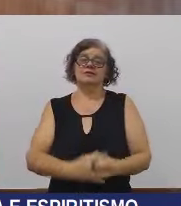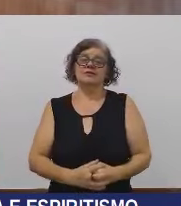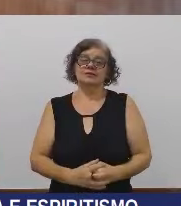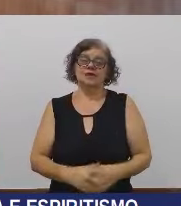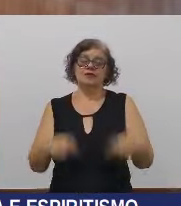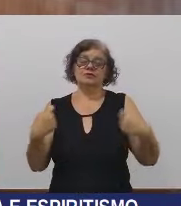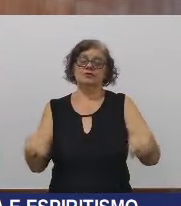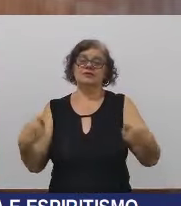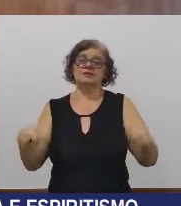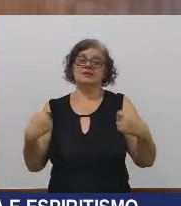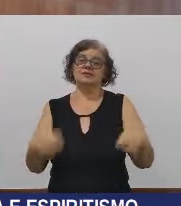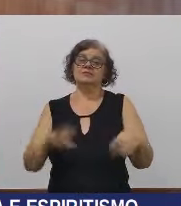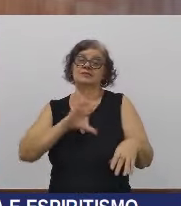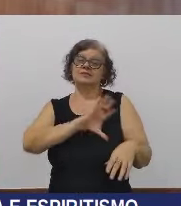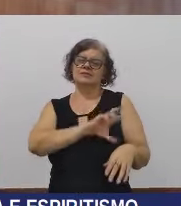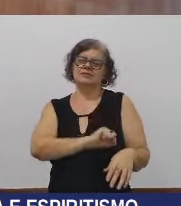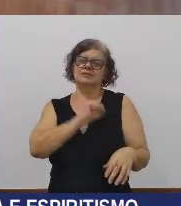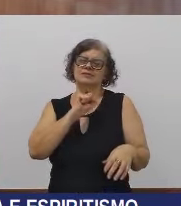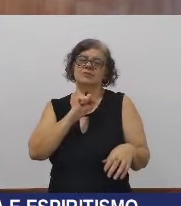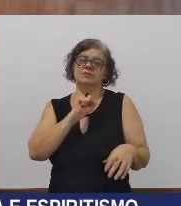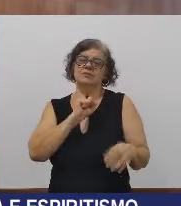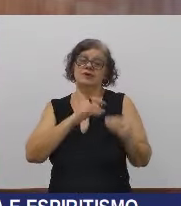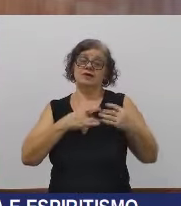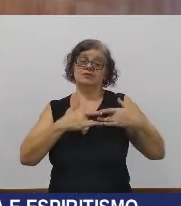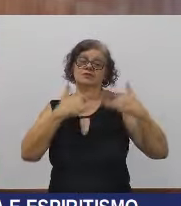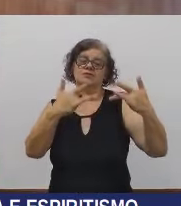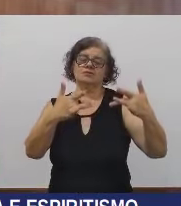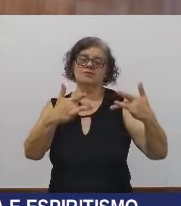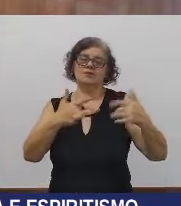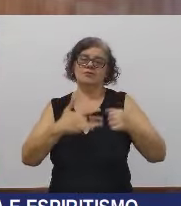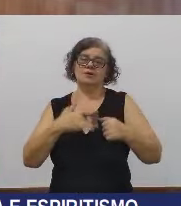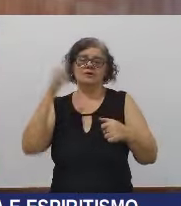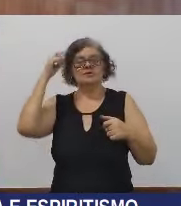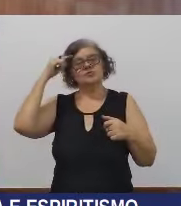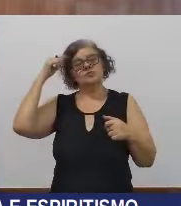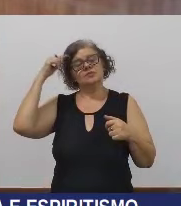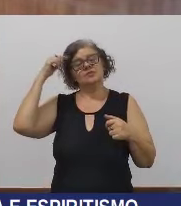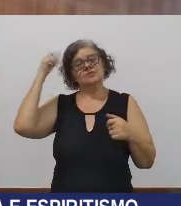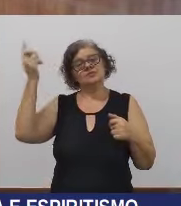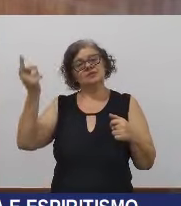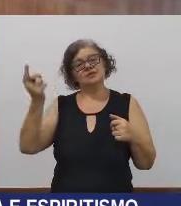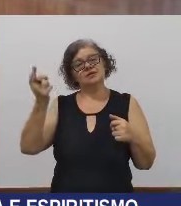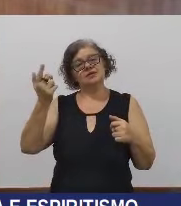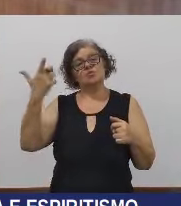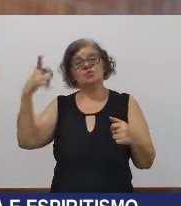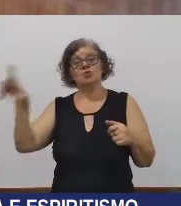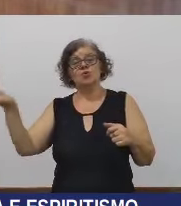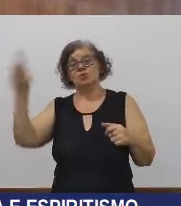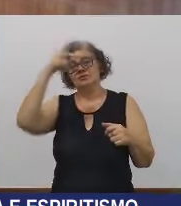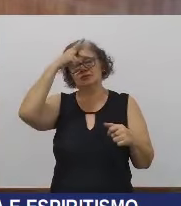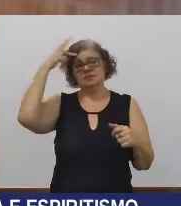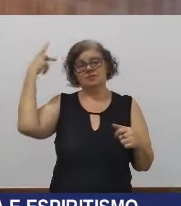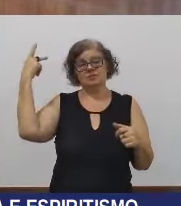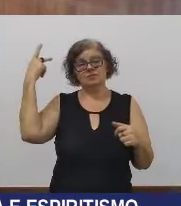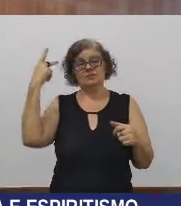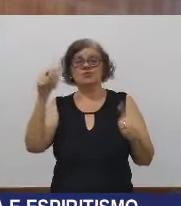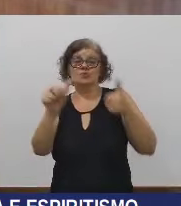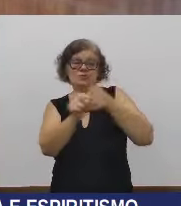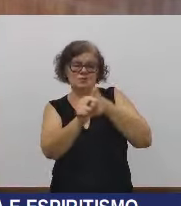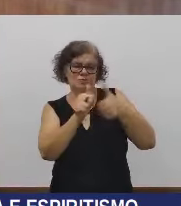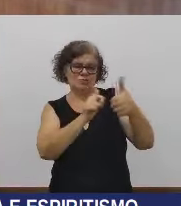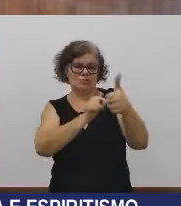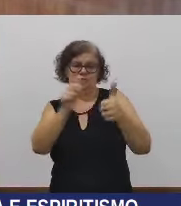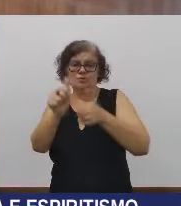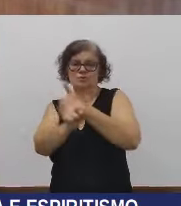exercitar a nossa capacidade de amar, de doar, de pensarmos naquela pessoa,